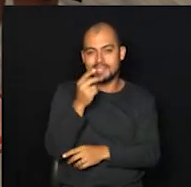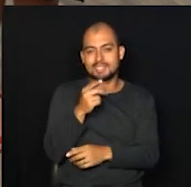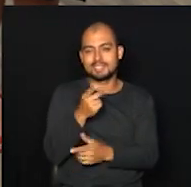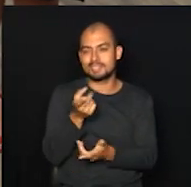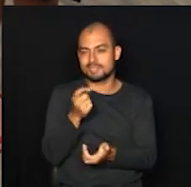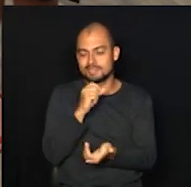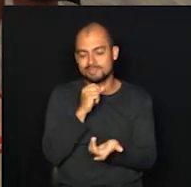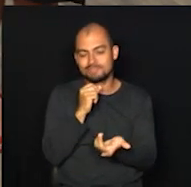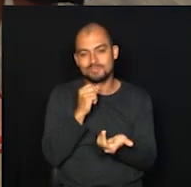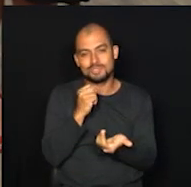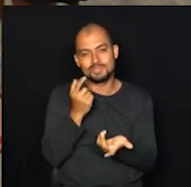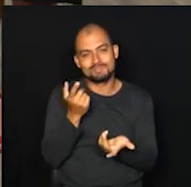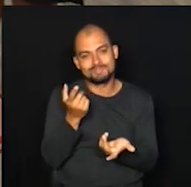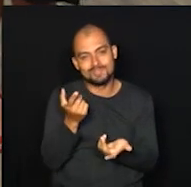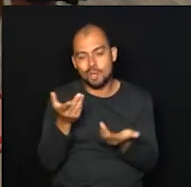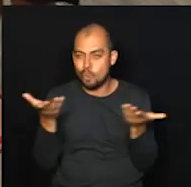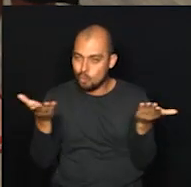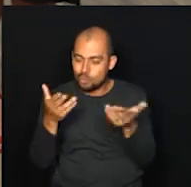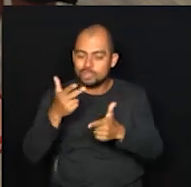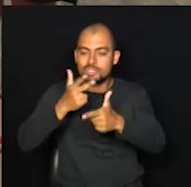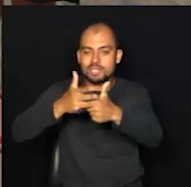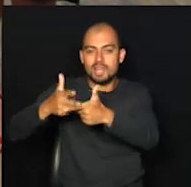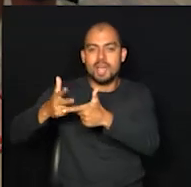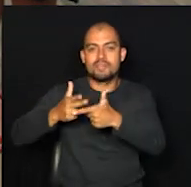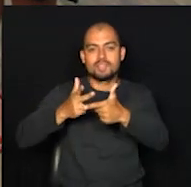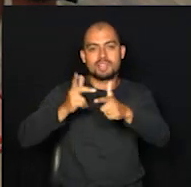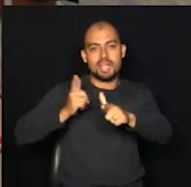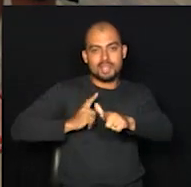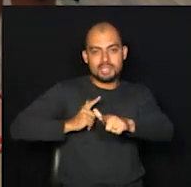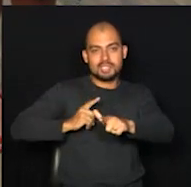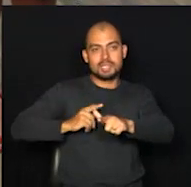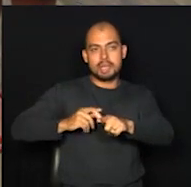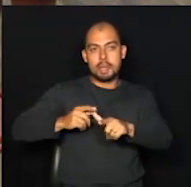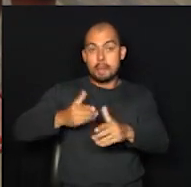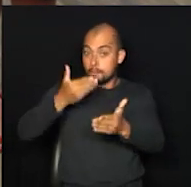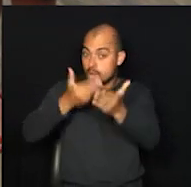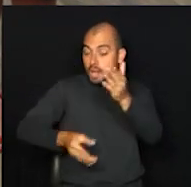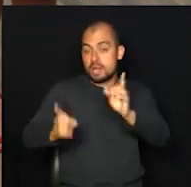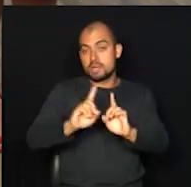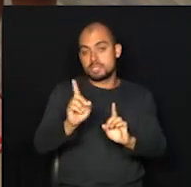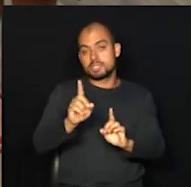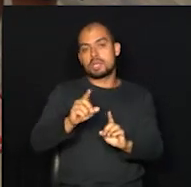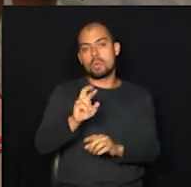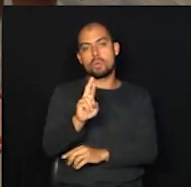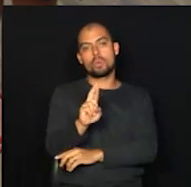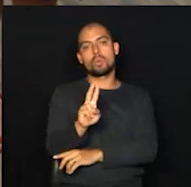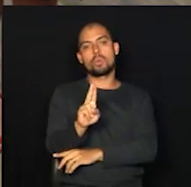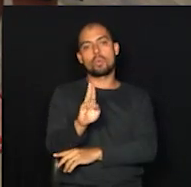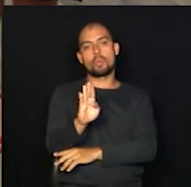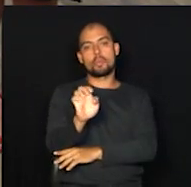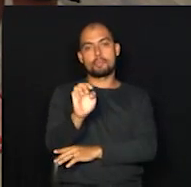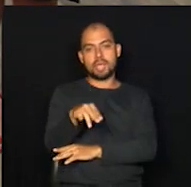de cultura, mas a live é hoje. Exatamente. É hoje, não pode perder. Não deu tempo do Rubens Morelli, ele vem na sexta-feira com